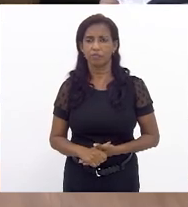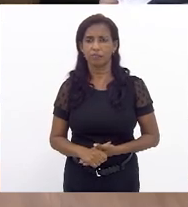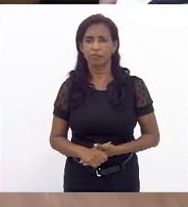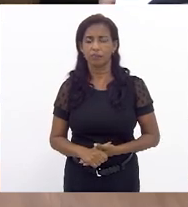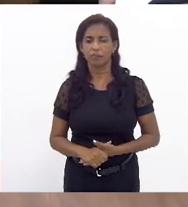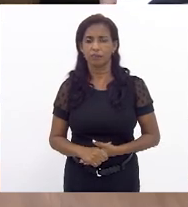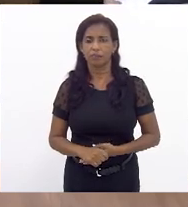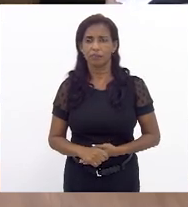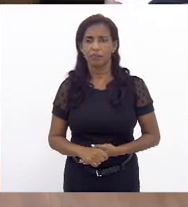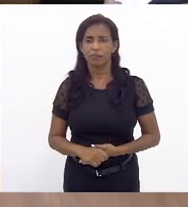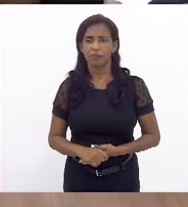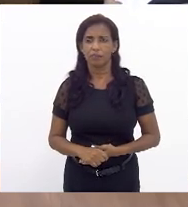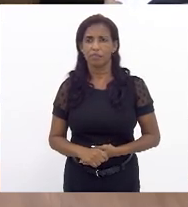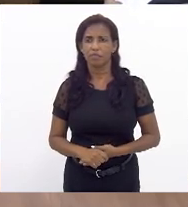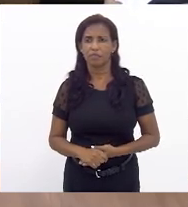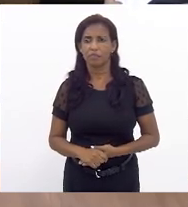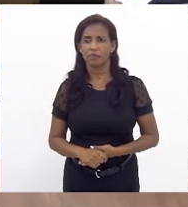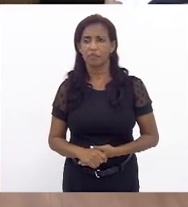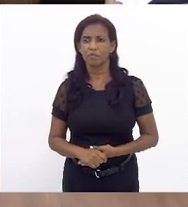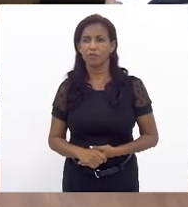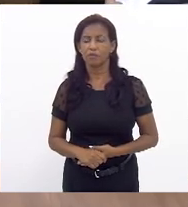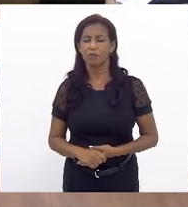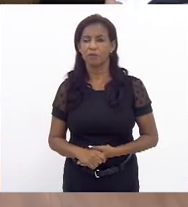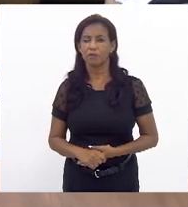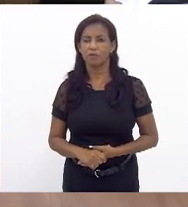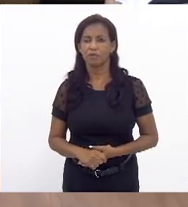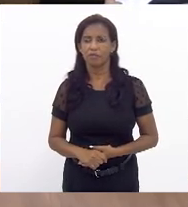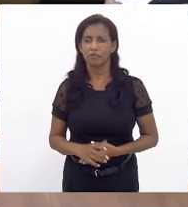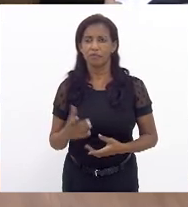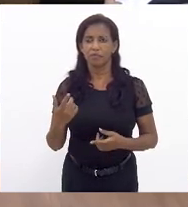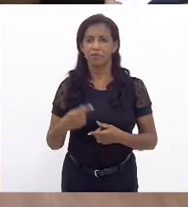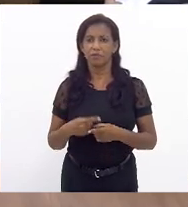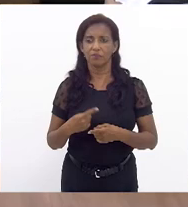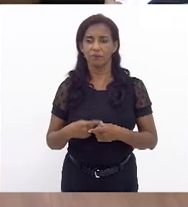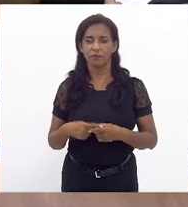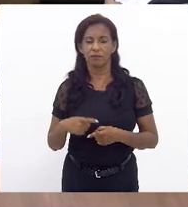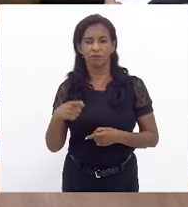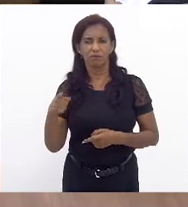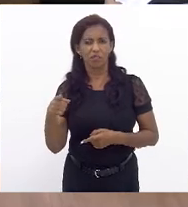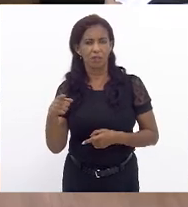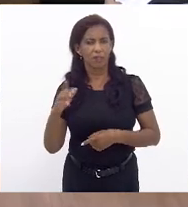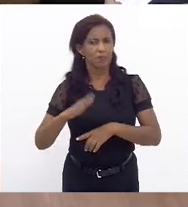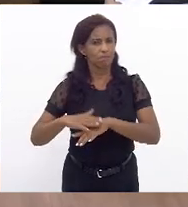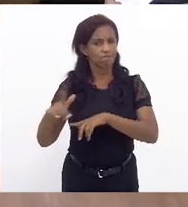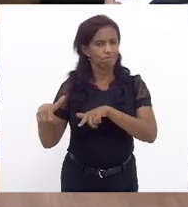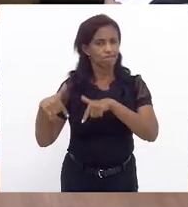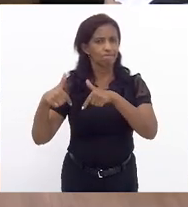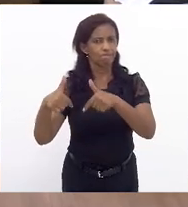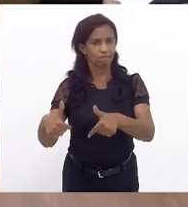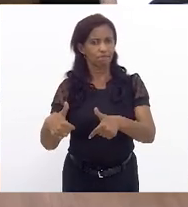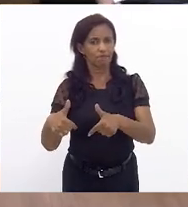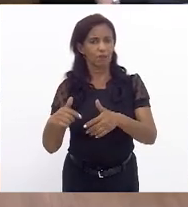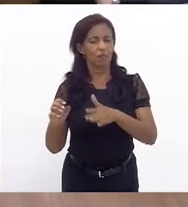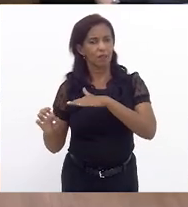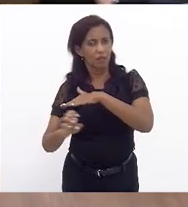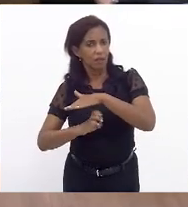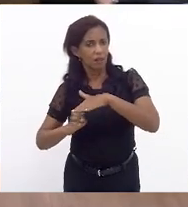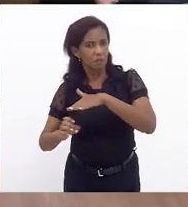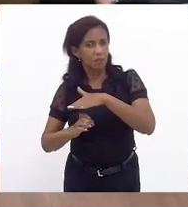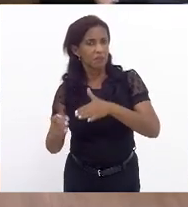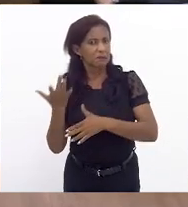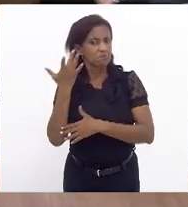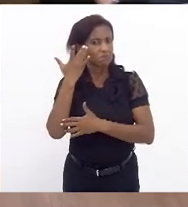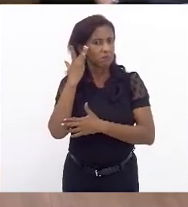coisa, Pena Franca, porque ele tomou algumas atitudes à frente da Genesa que eu